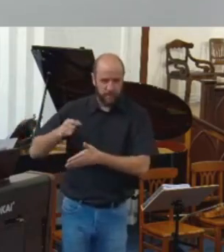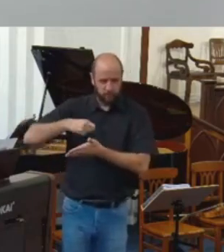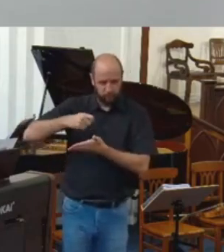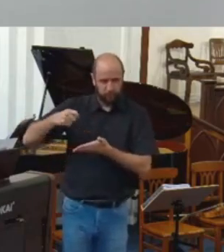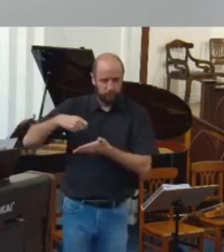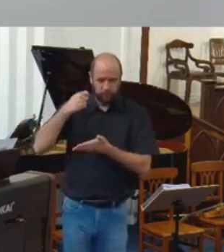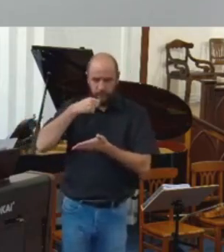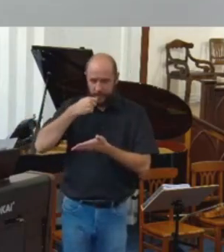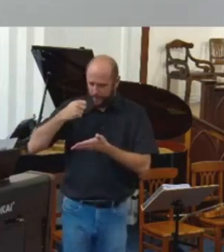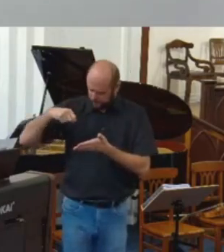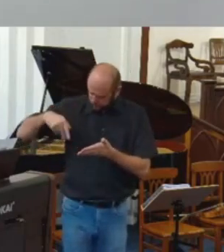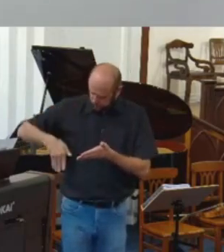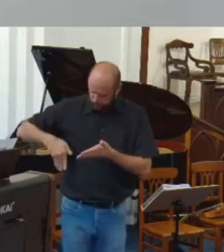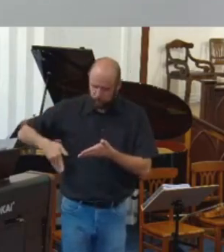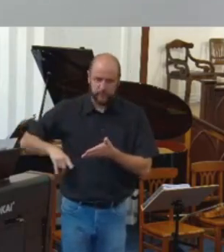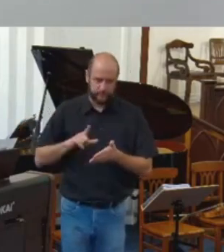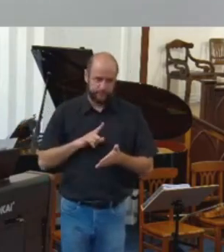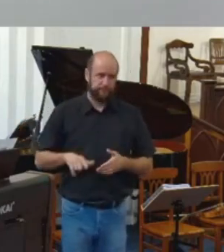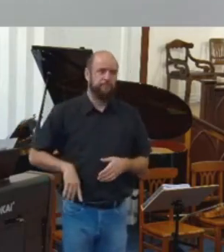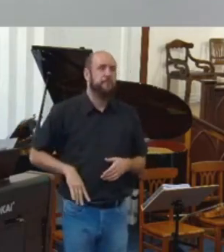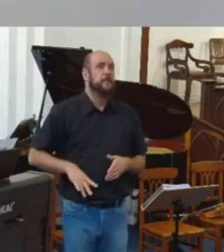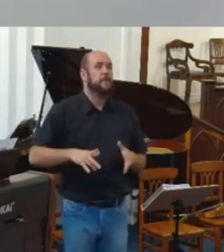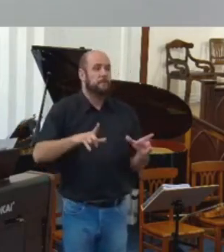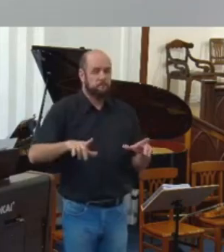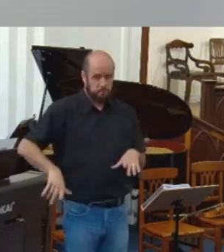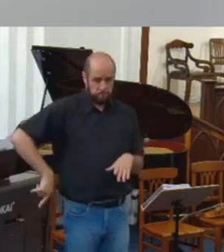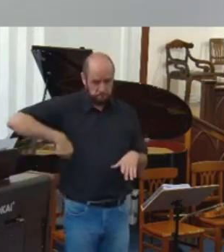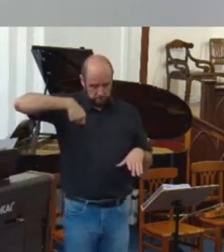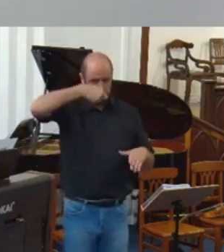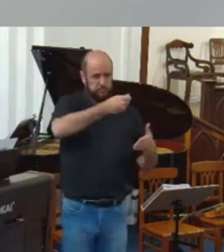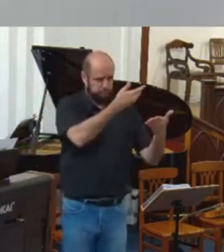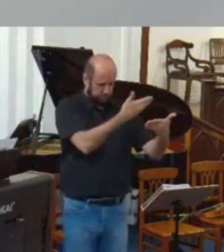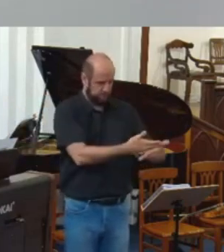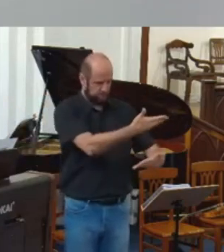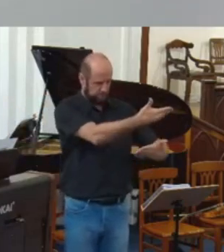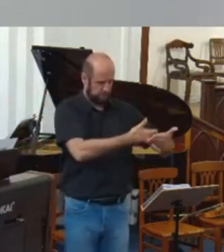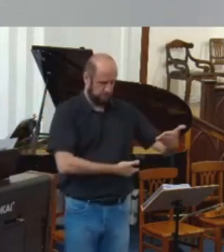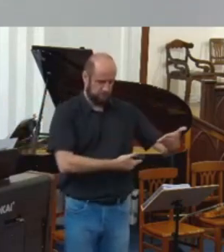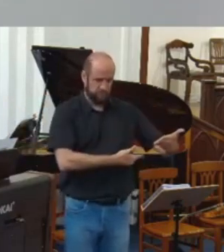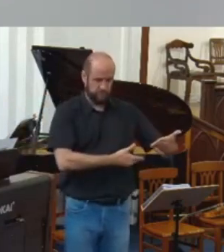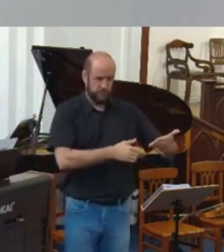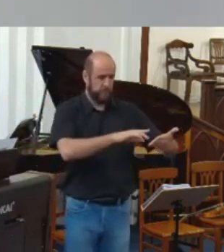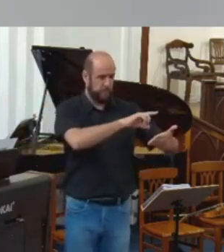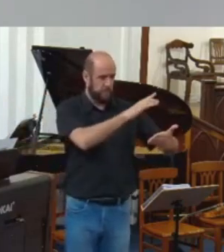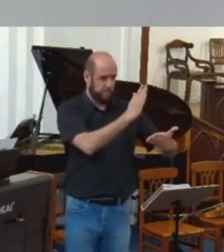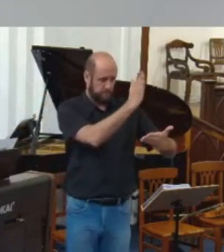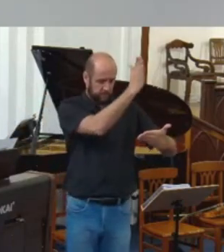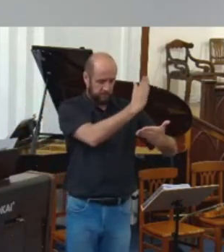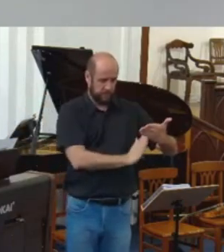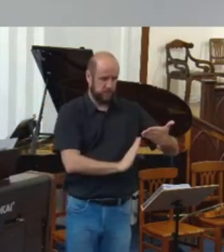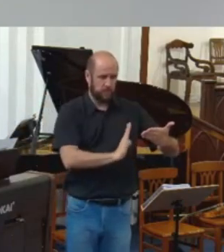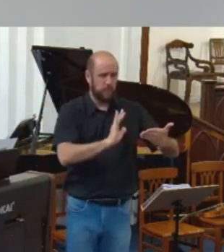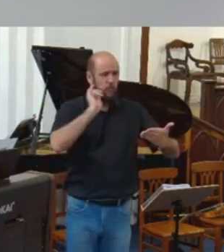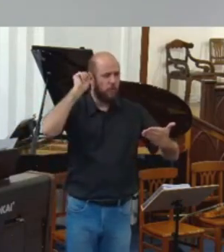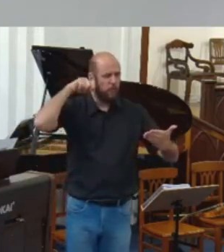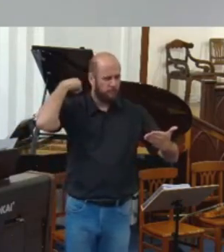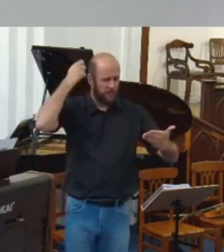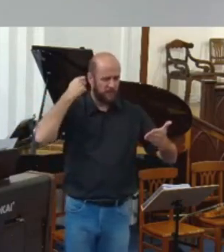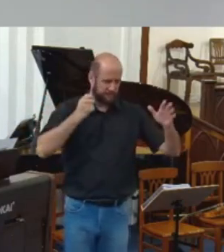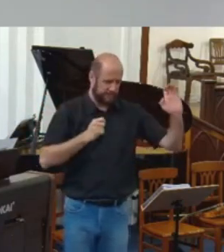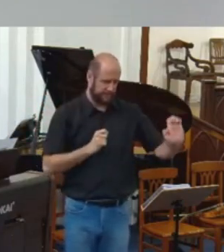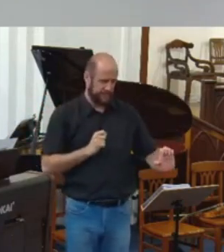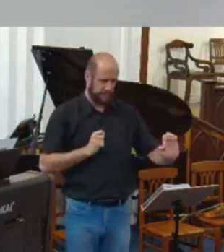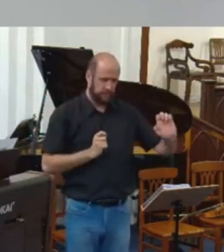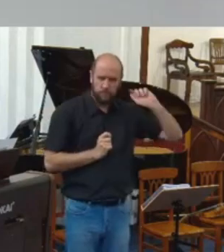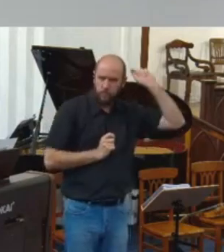E então você pode fazer o desenho. Desenhe nessa sua folha em branco um cordeiro, uma espécie de uma